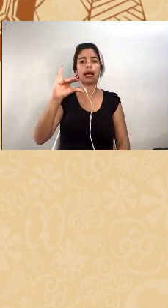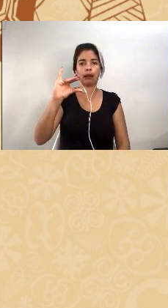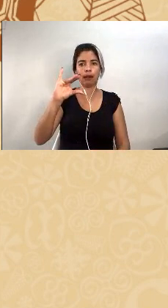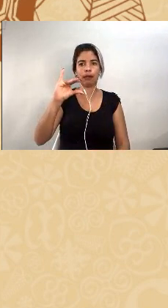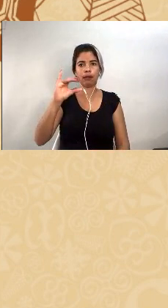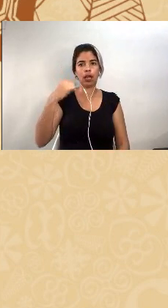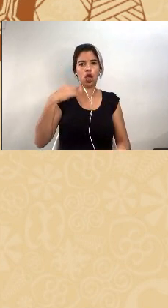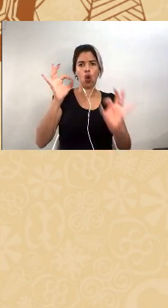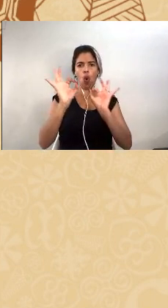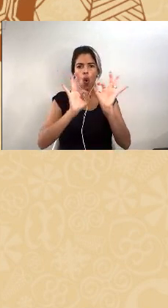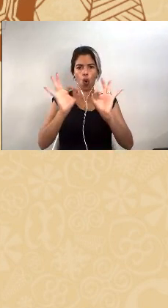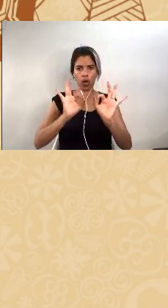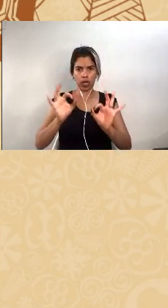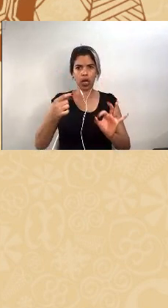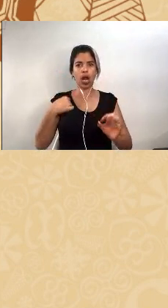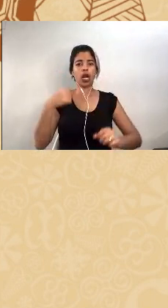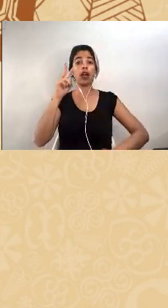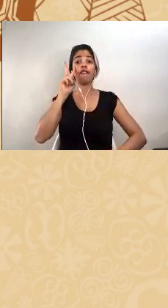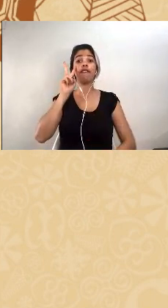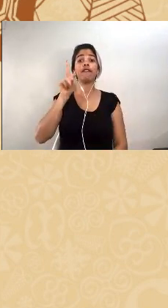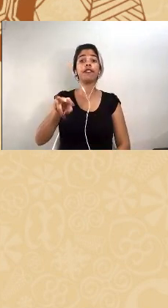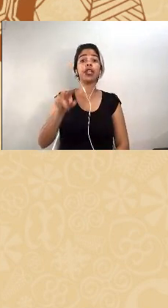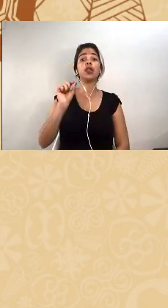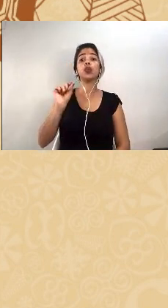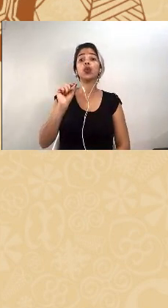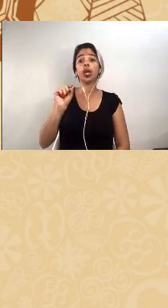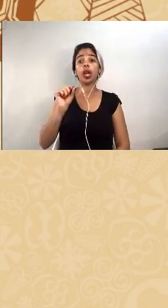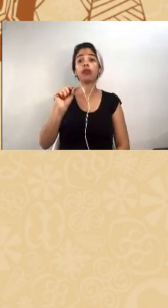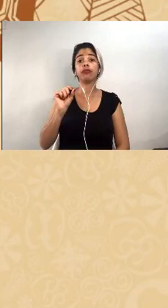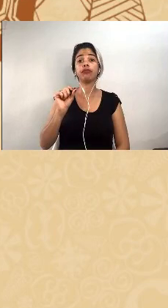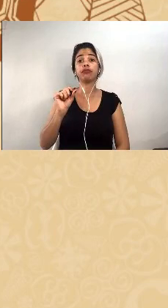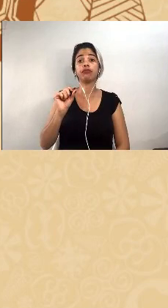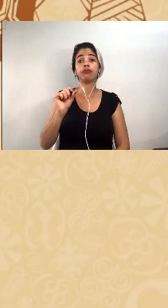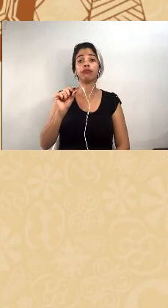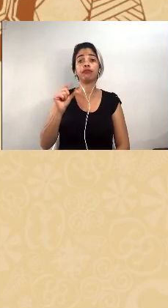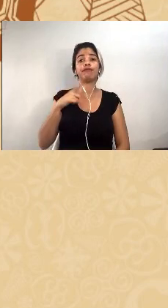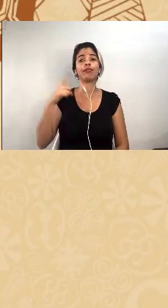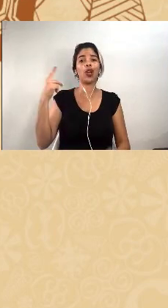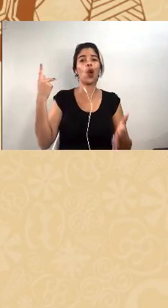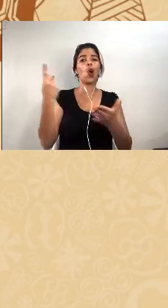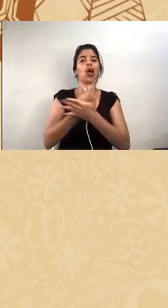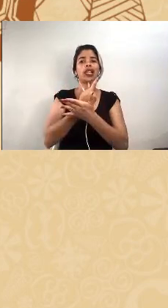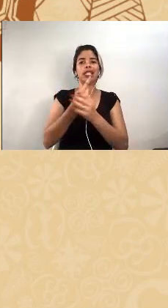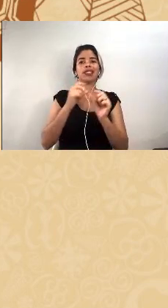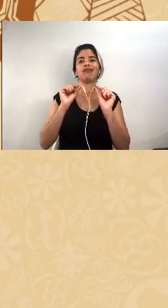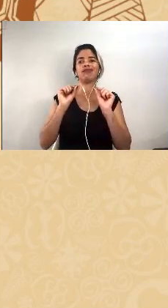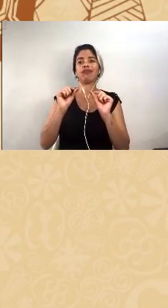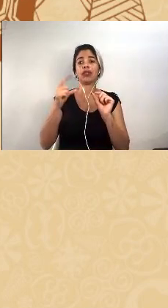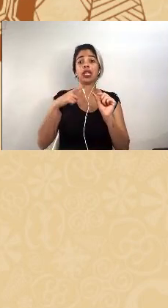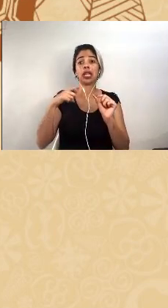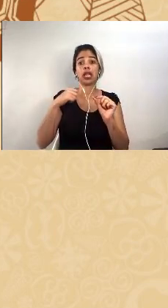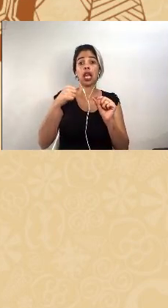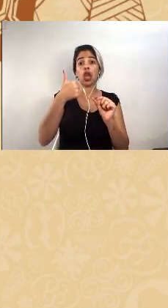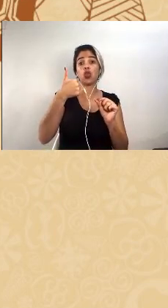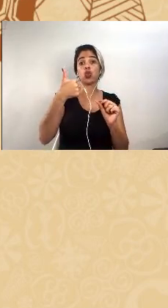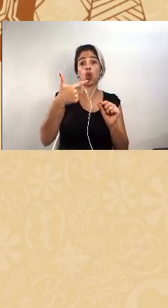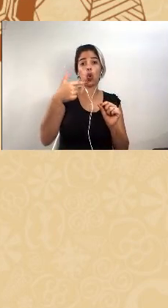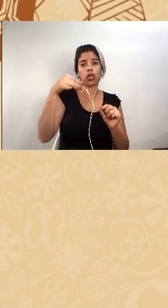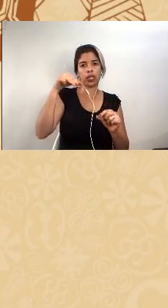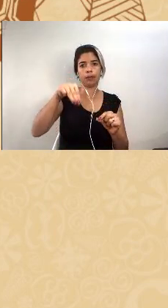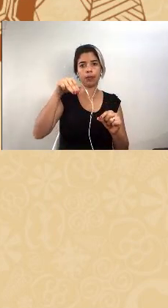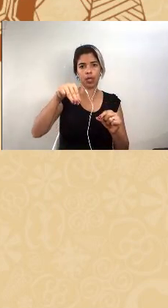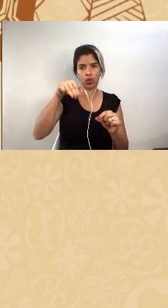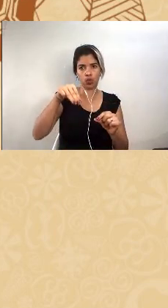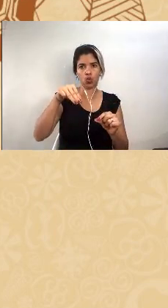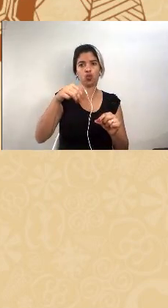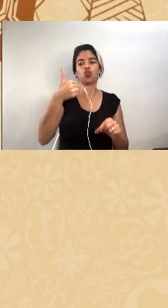produzia, né, eu vi isso aí que aconteceu. São 12 minutos, né,